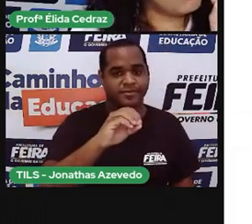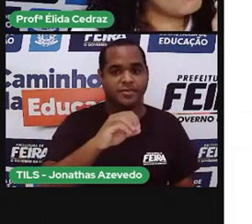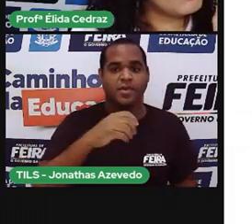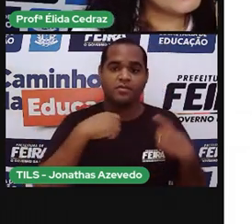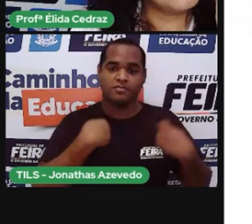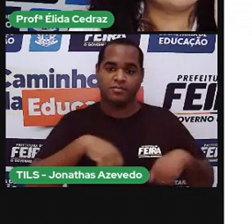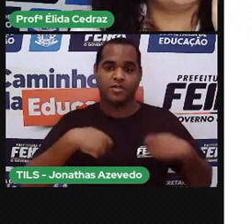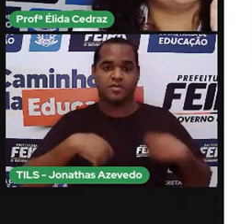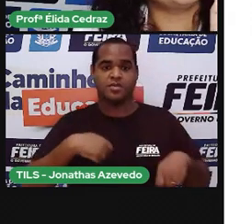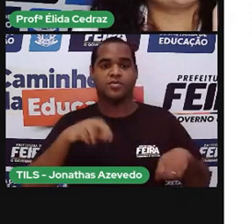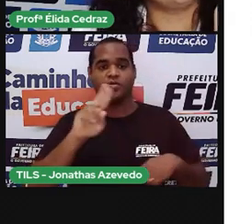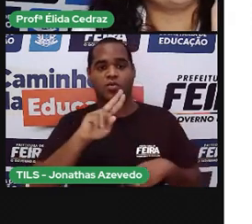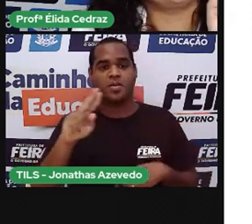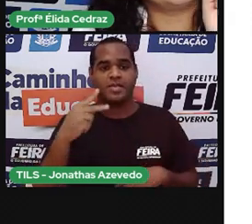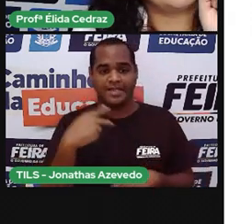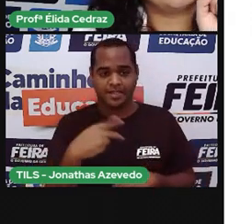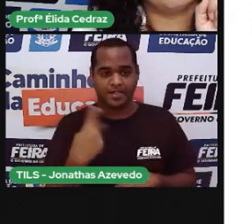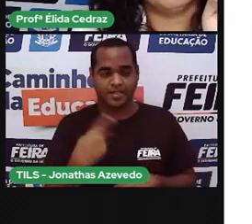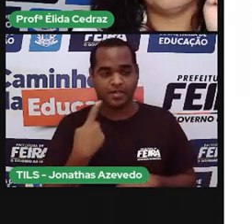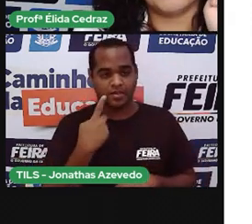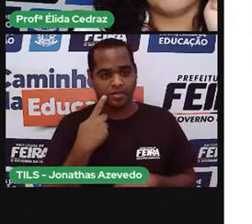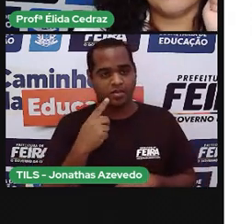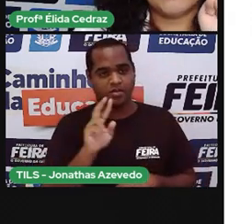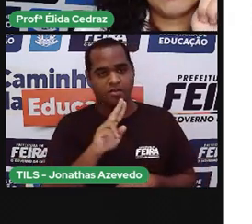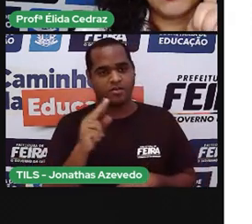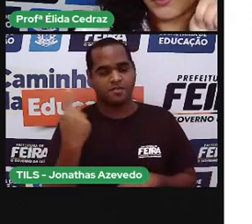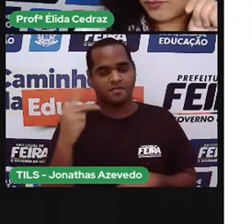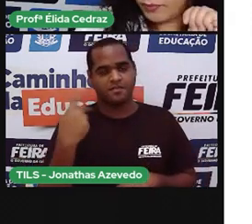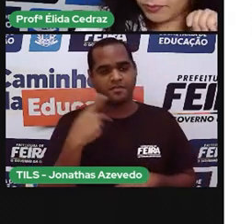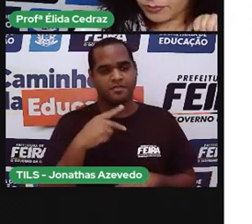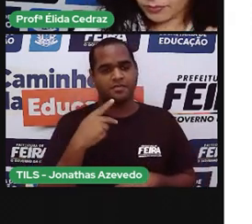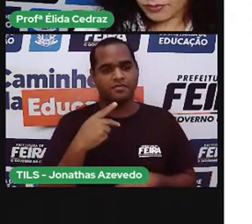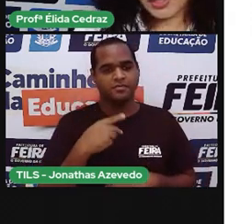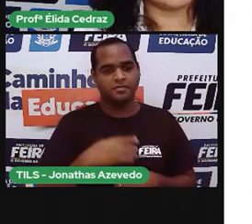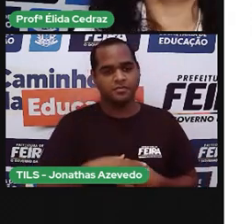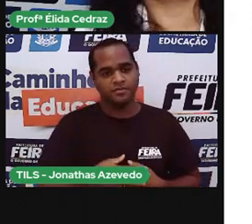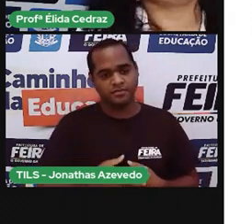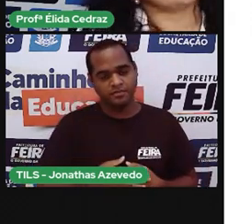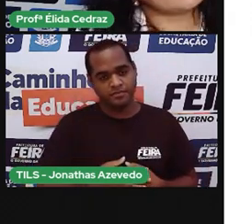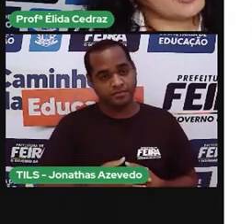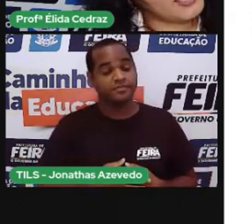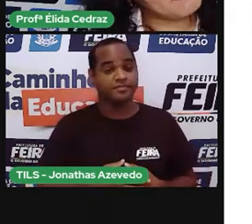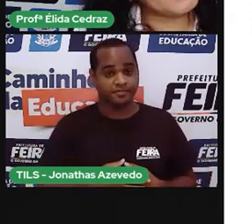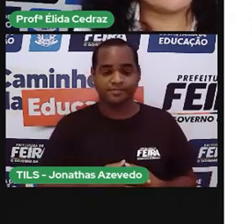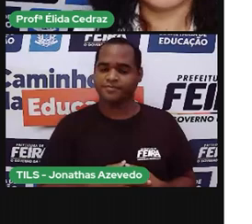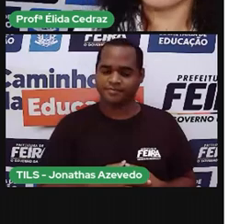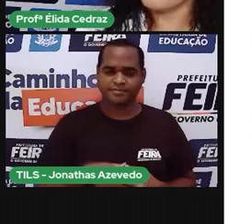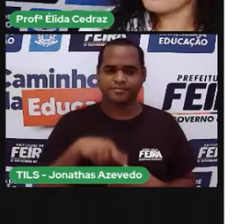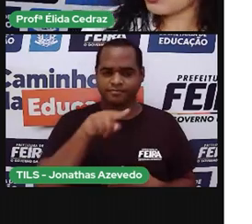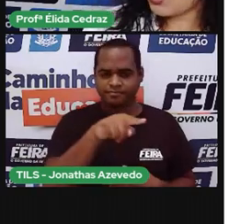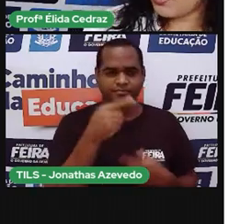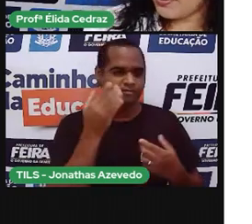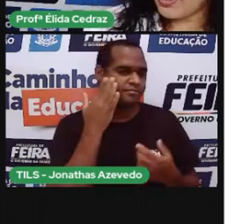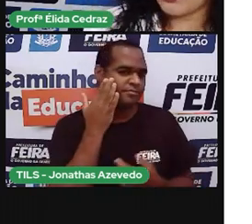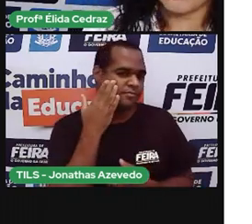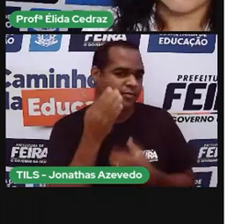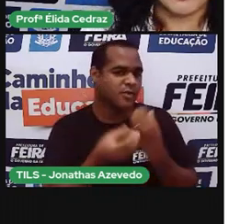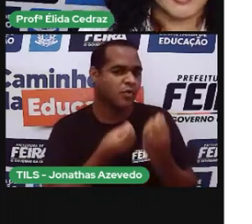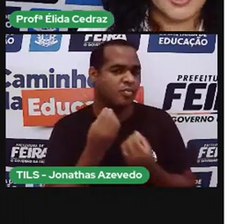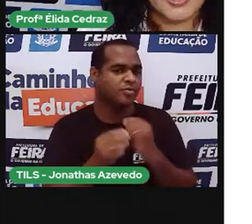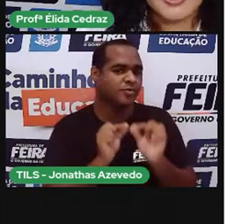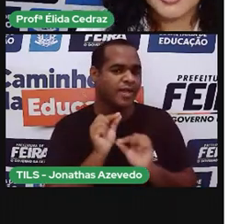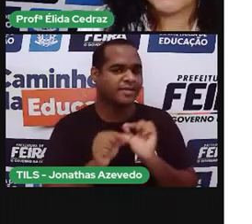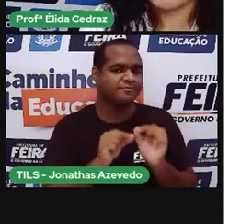o nome do instrumento que está com o número 1. E você sabe que